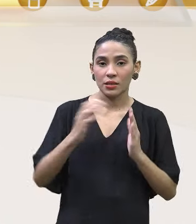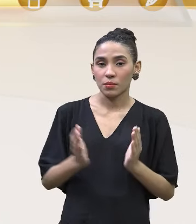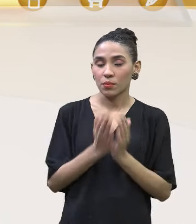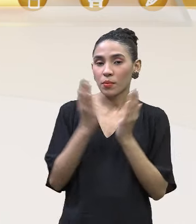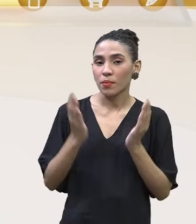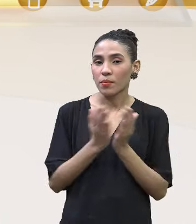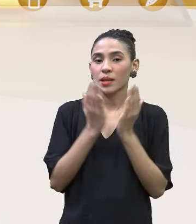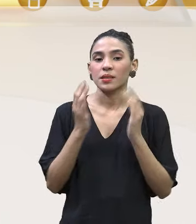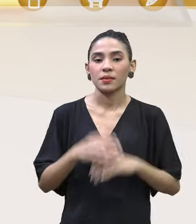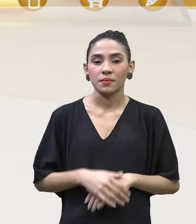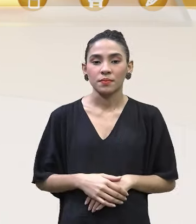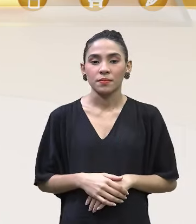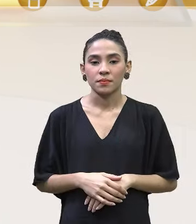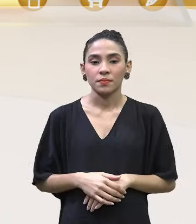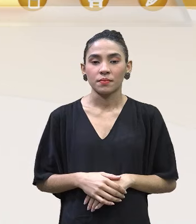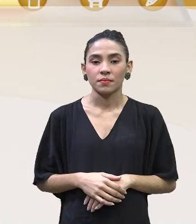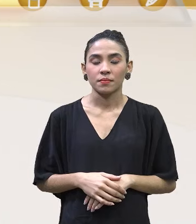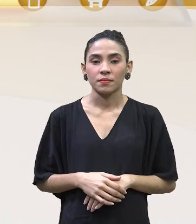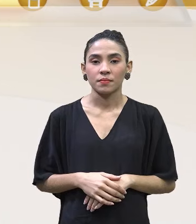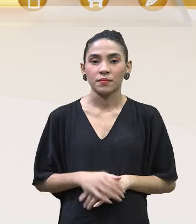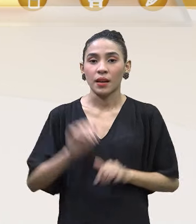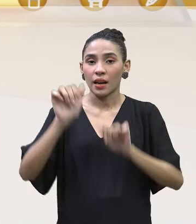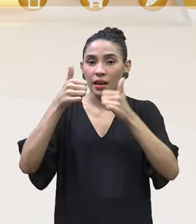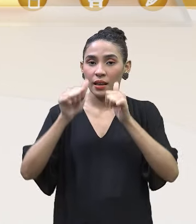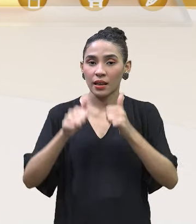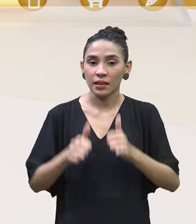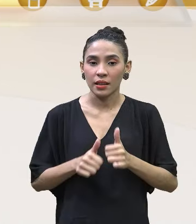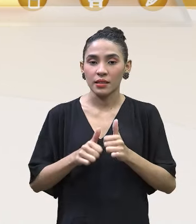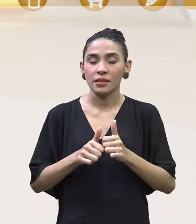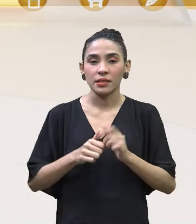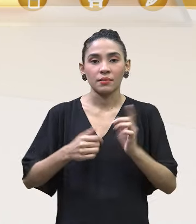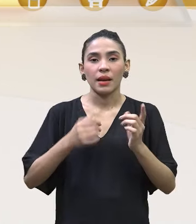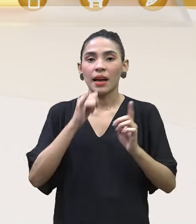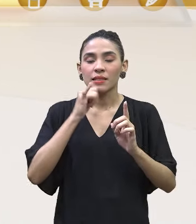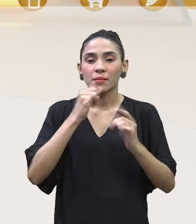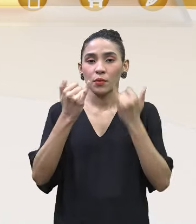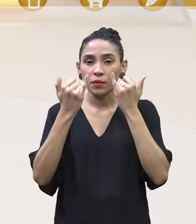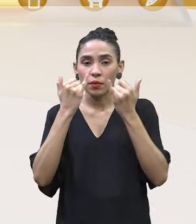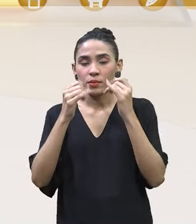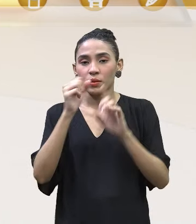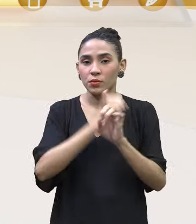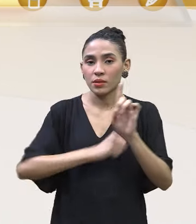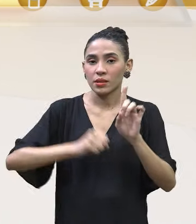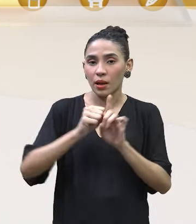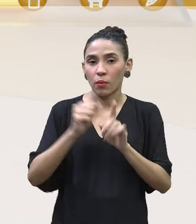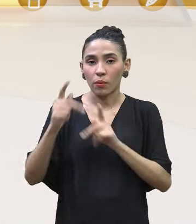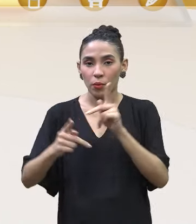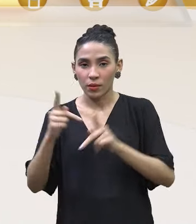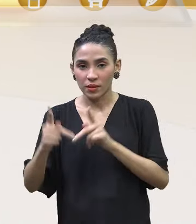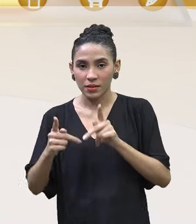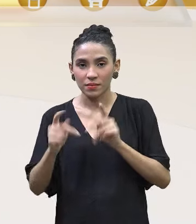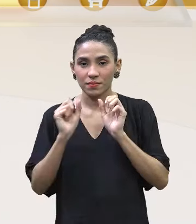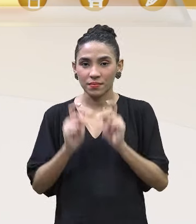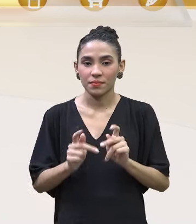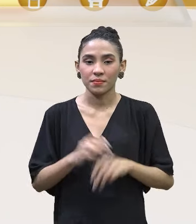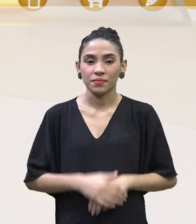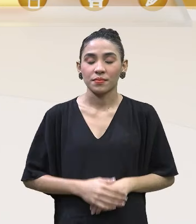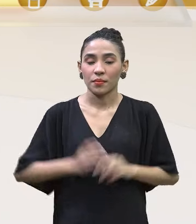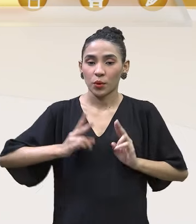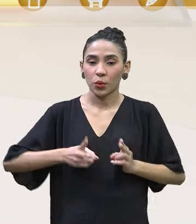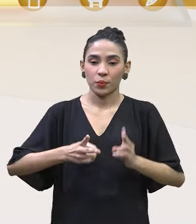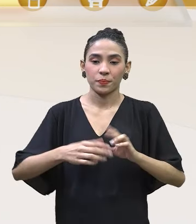na verdade um termômetro pessoal que mede aí esse esse índice né social da população tudo bem Vamos avançar porque